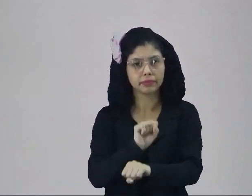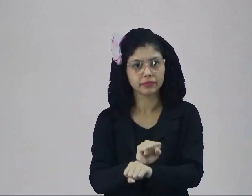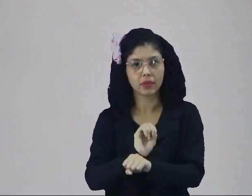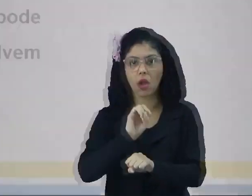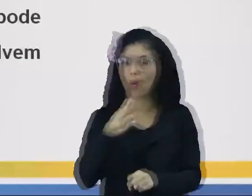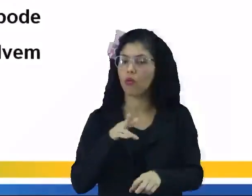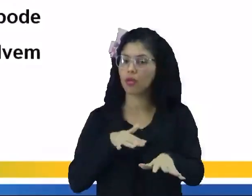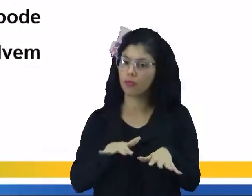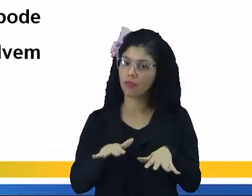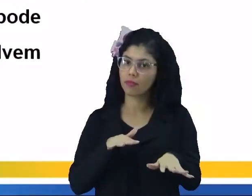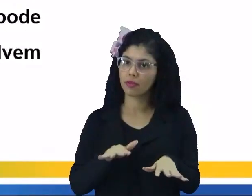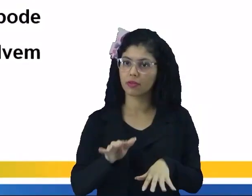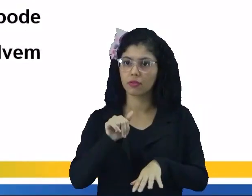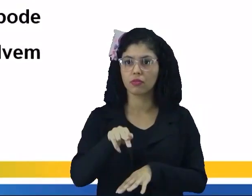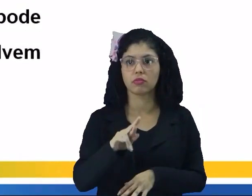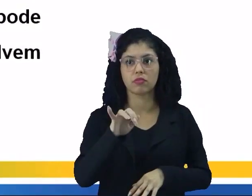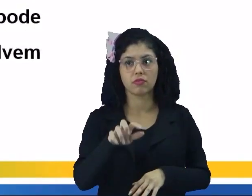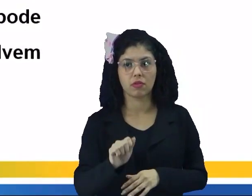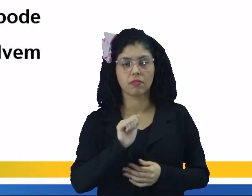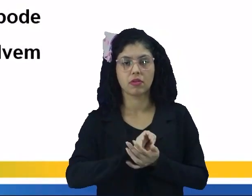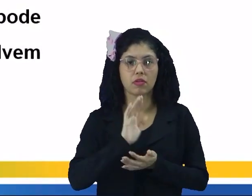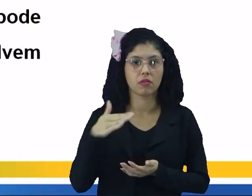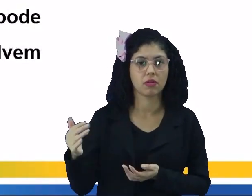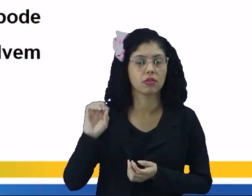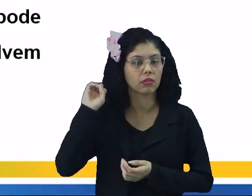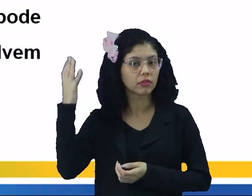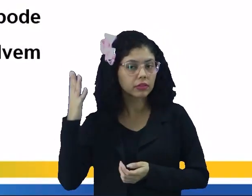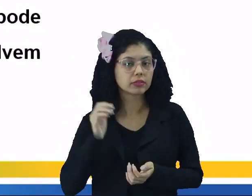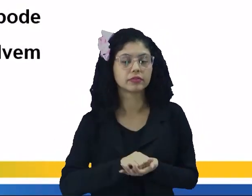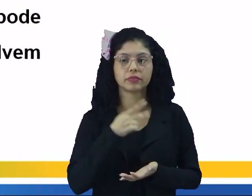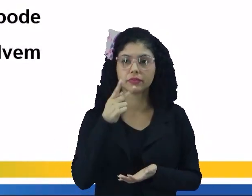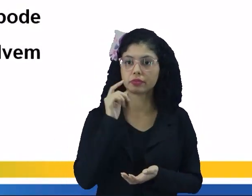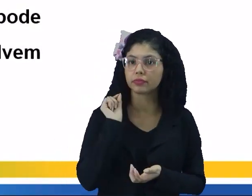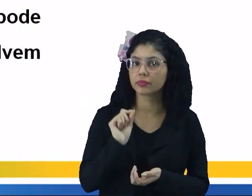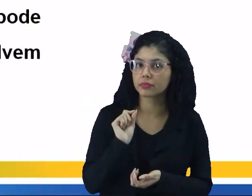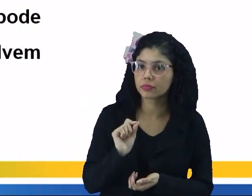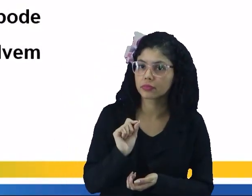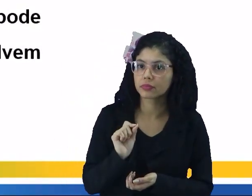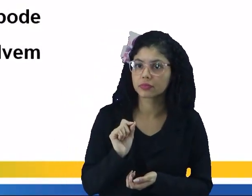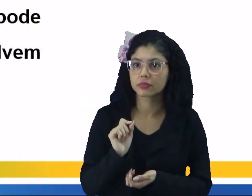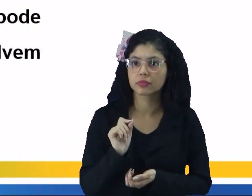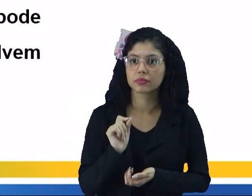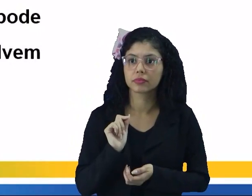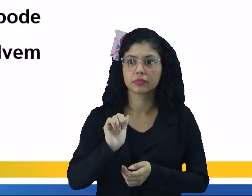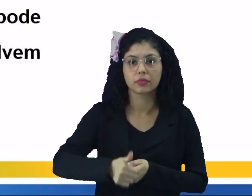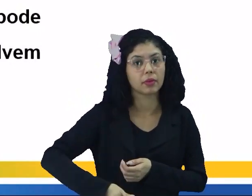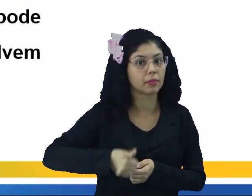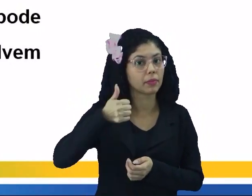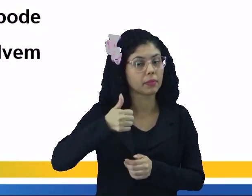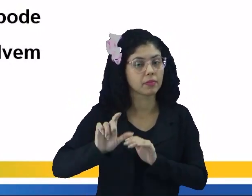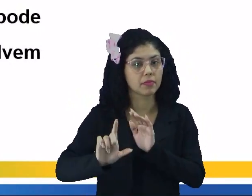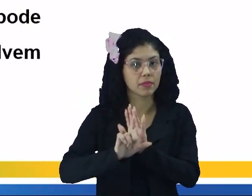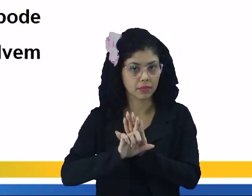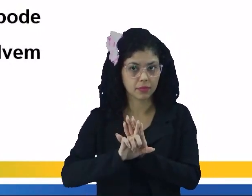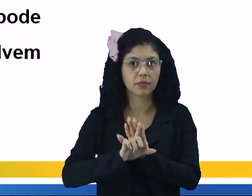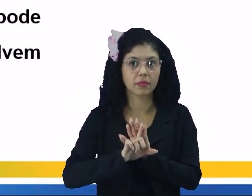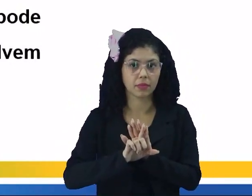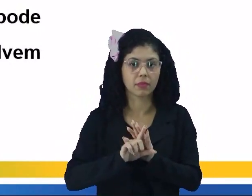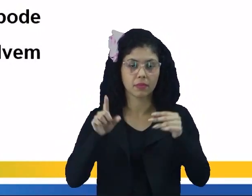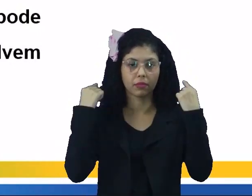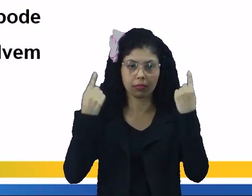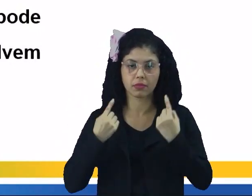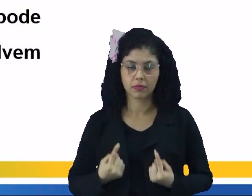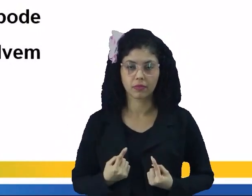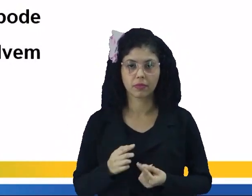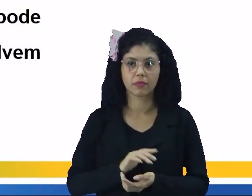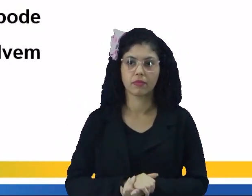continuar em movimento uniforme. Quando isso acontecer, nós dizemos que estamos aplicando a primeira lei da inércia.